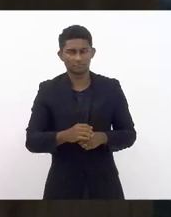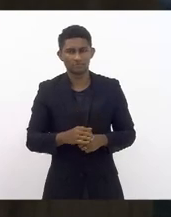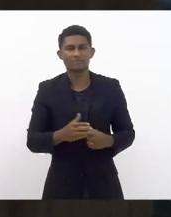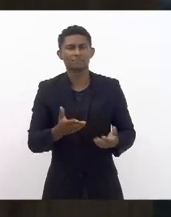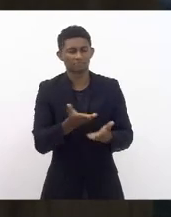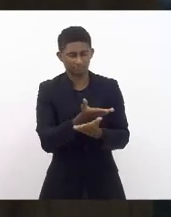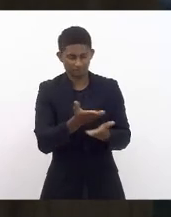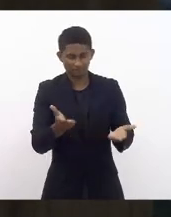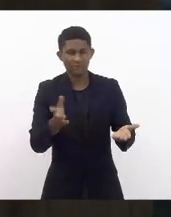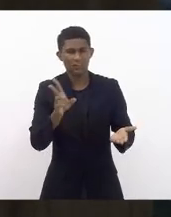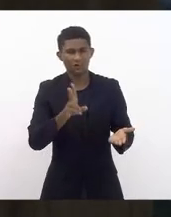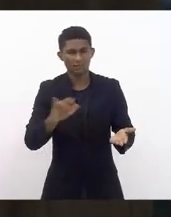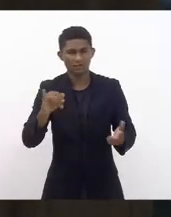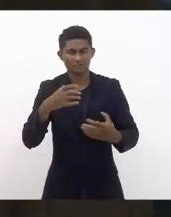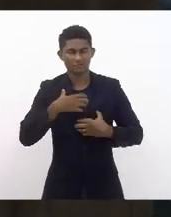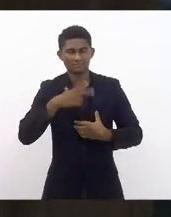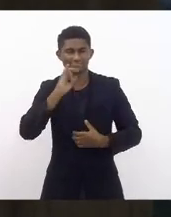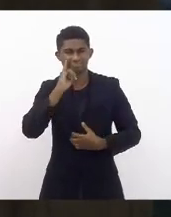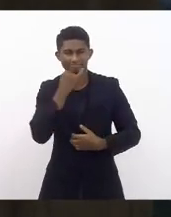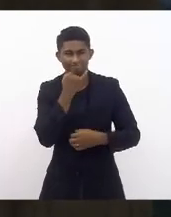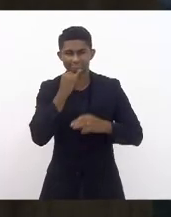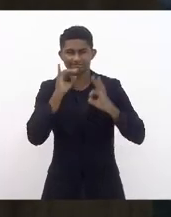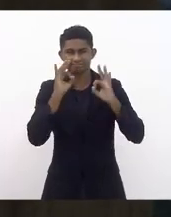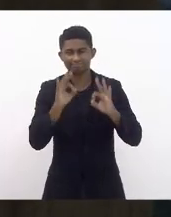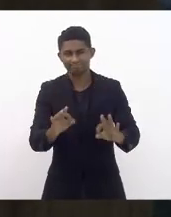vão estar muito tristes,